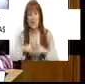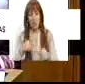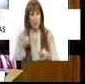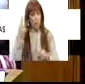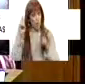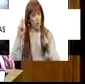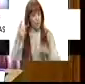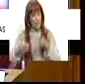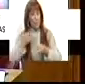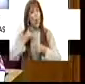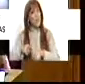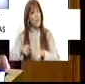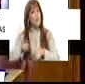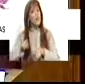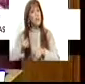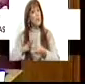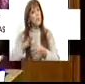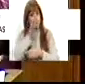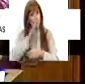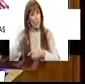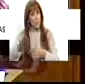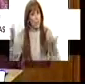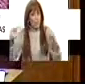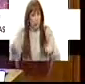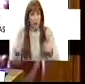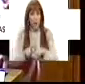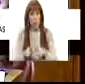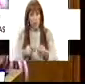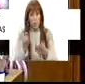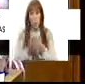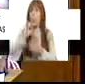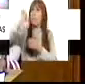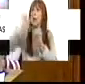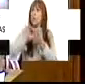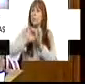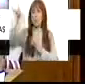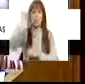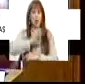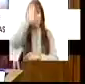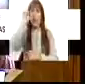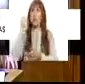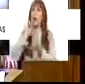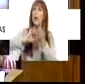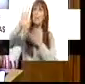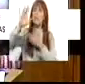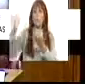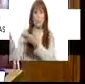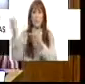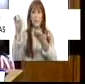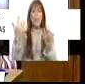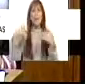essa reavaliação seja para concretizar, de resto está aqui no PowerPoint que o Sr. Ministro apresentou. Ocorre